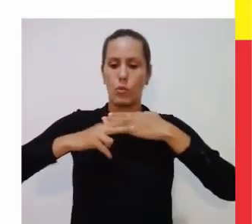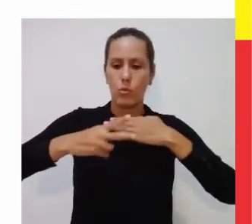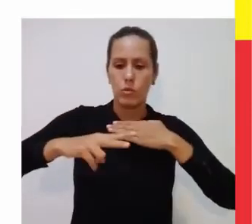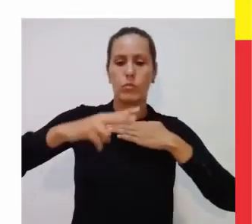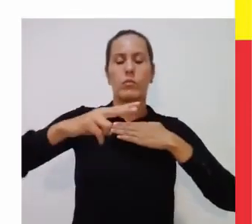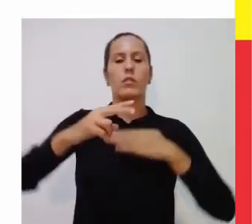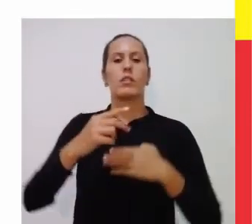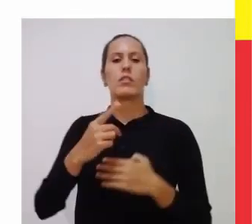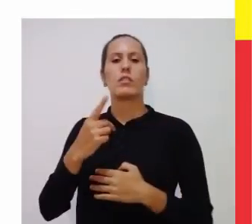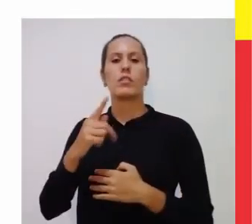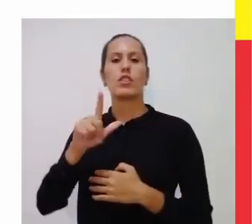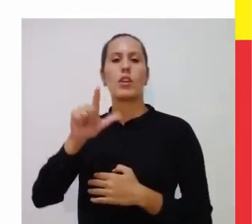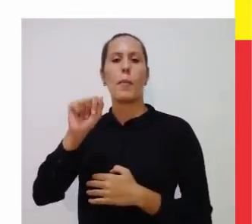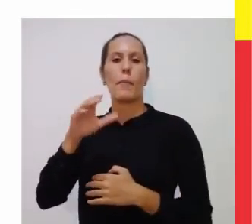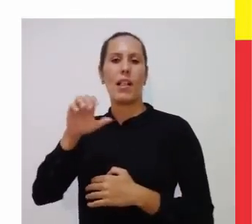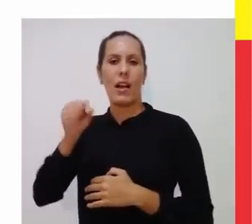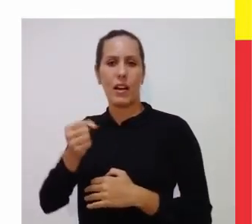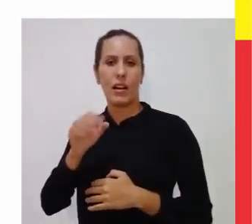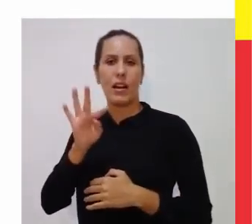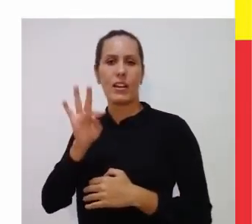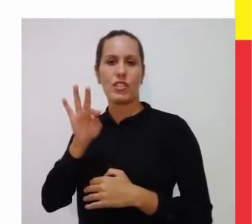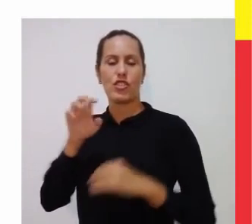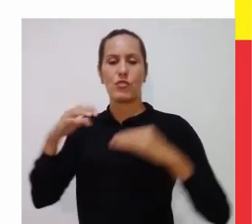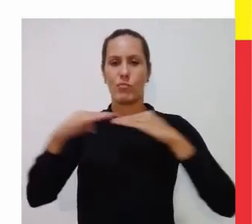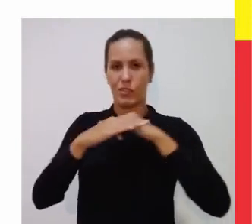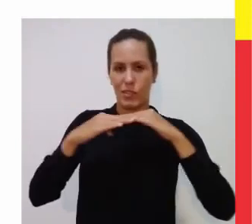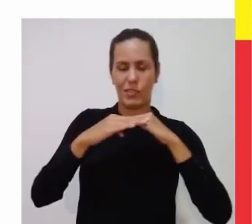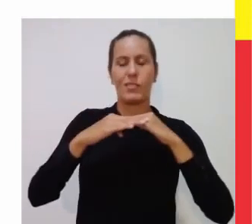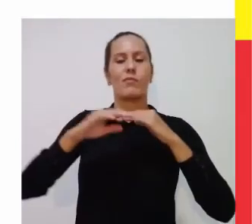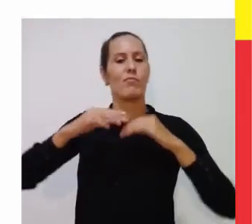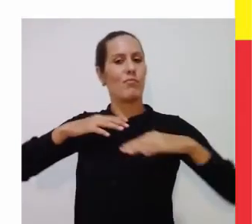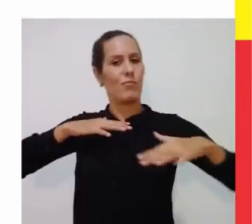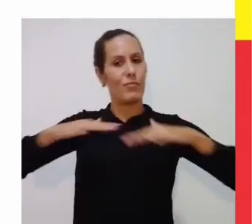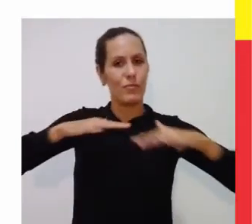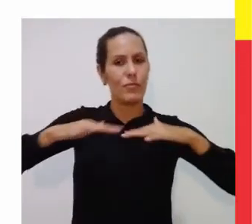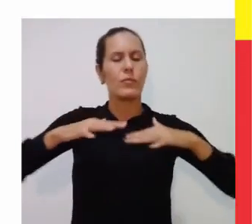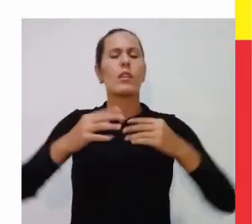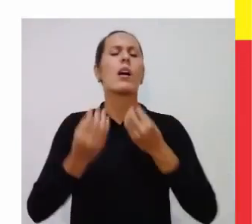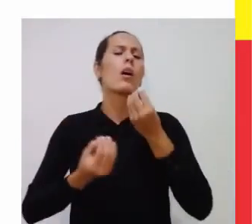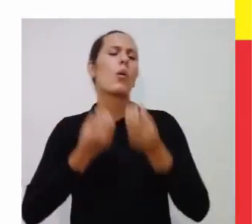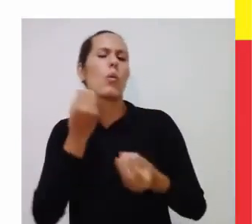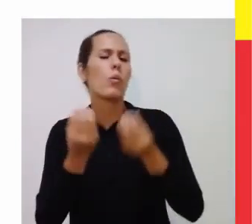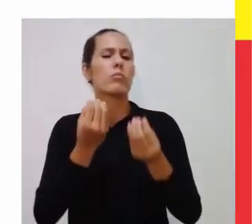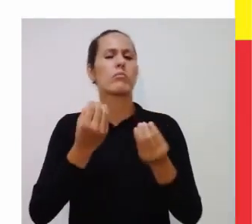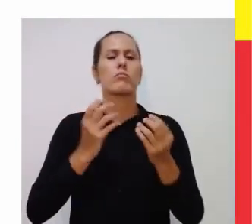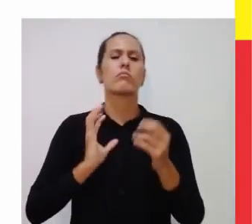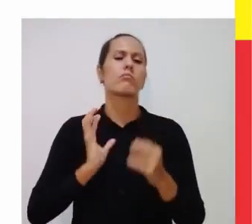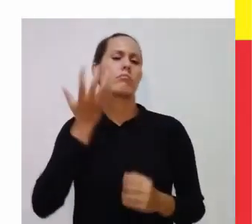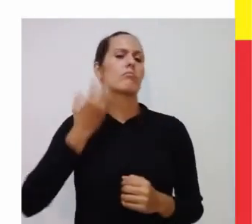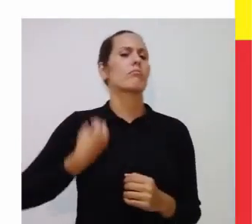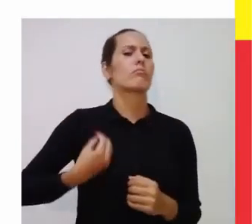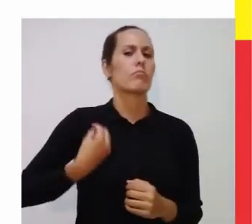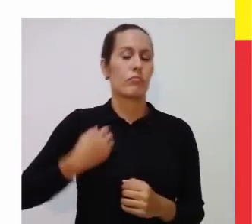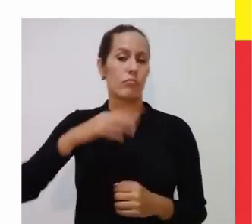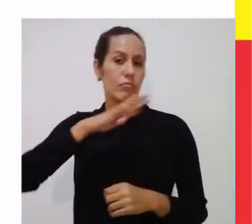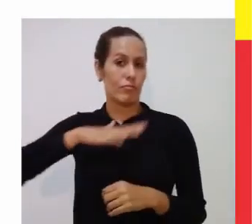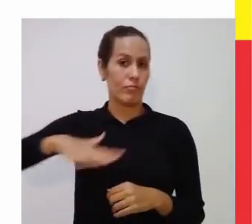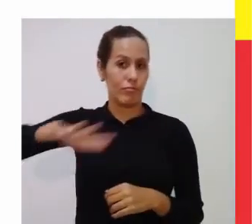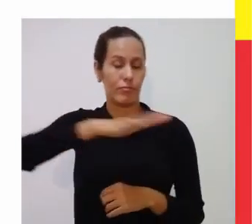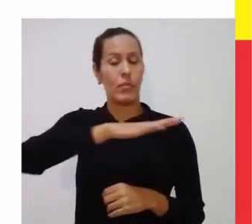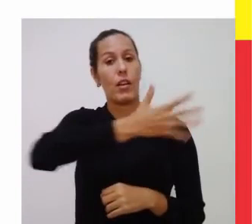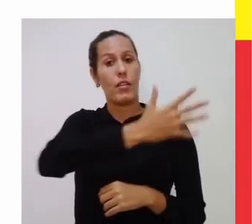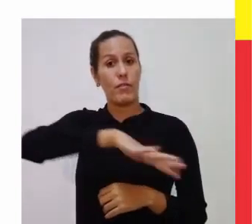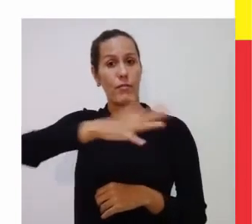Consequências da movimentação das placas tectônicas, a gente vai ver basicamente como essas placas elas funcionam no